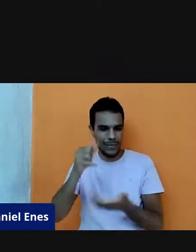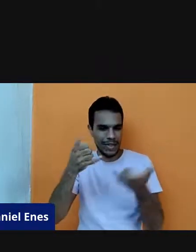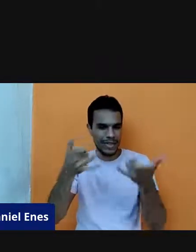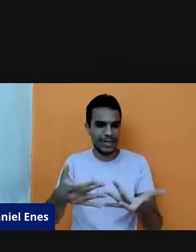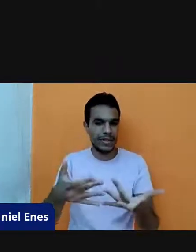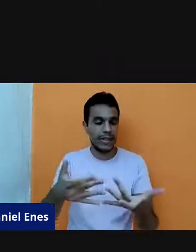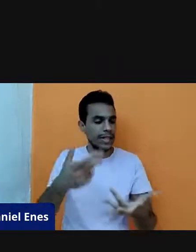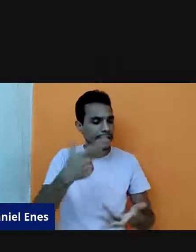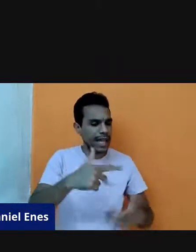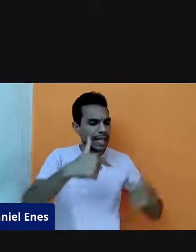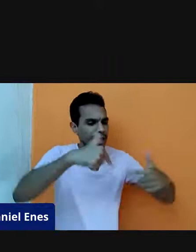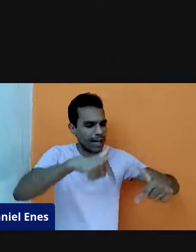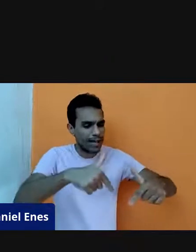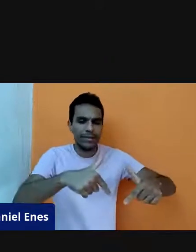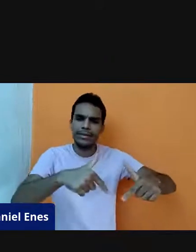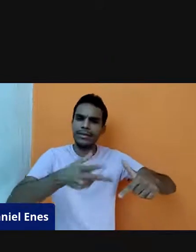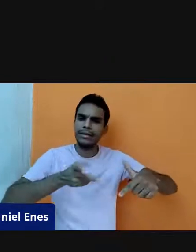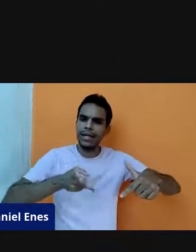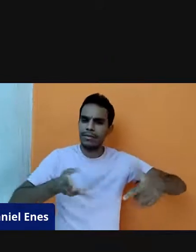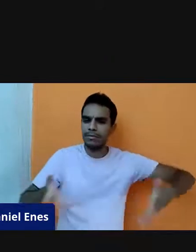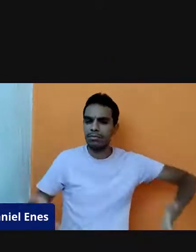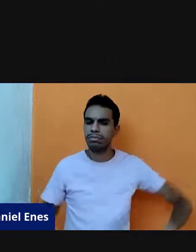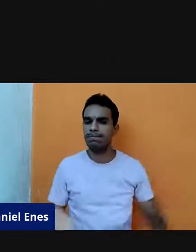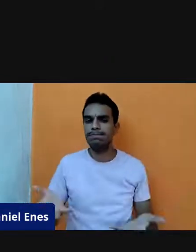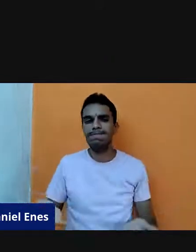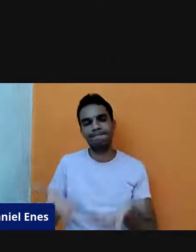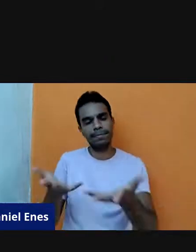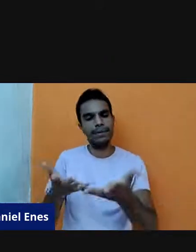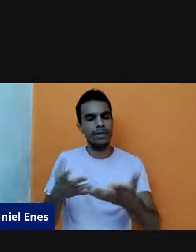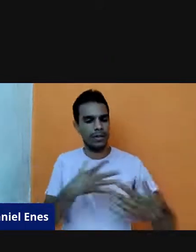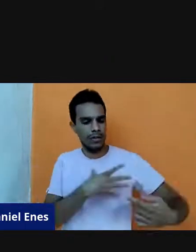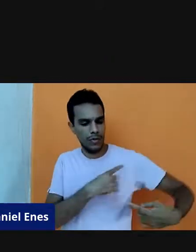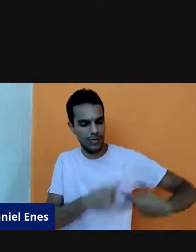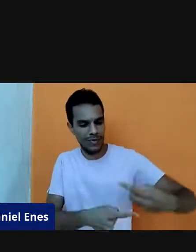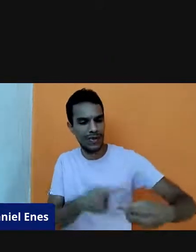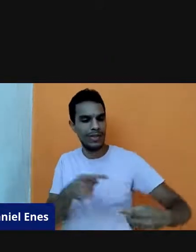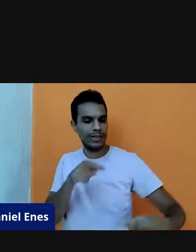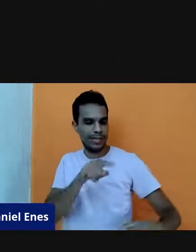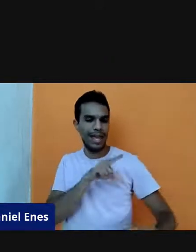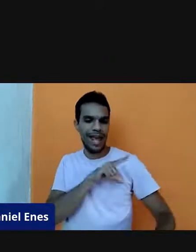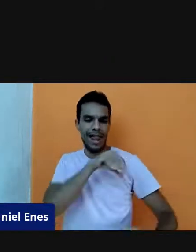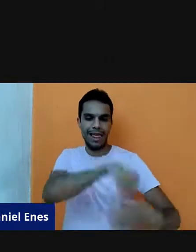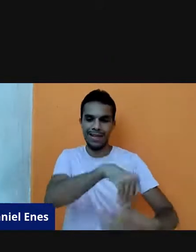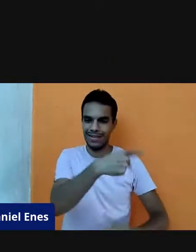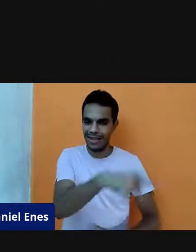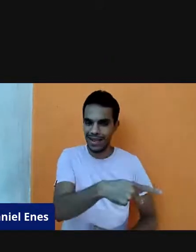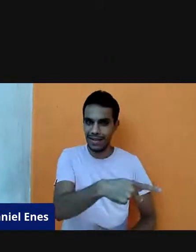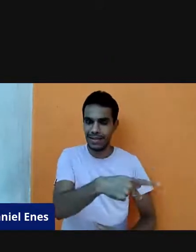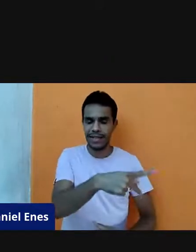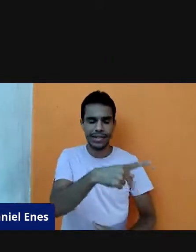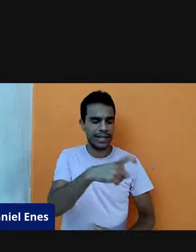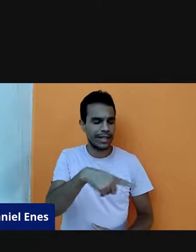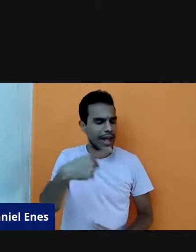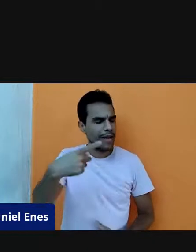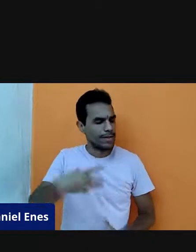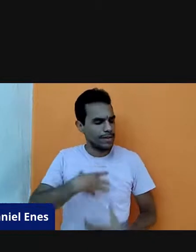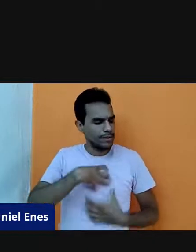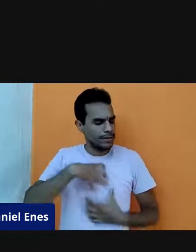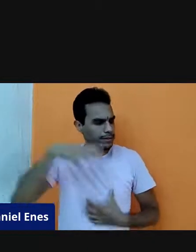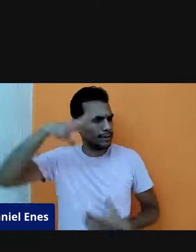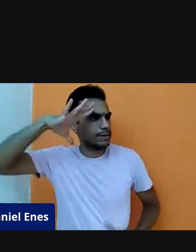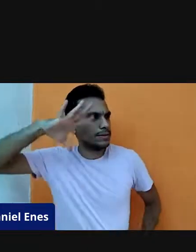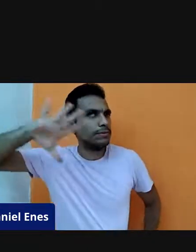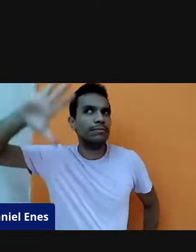elas promovem sempre, né, exatamente pela geração em que ela está, uma sensível reflexão sobre